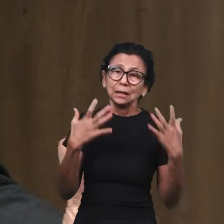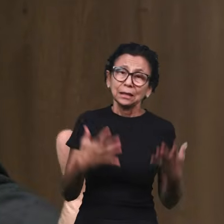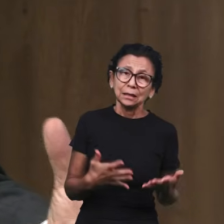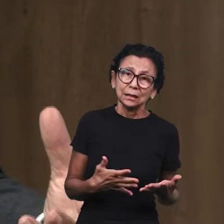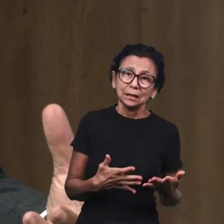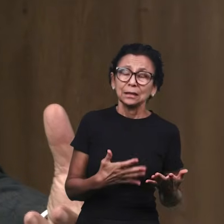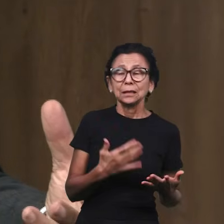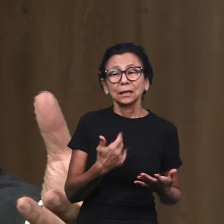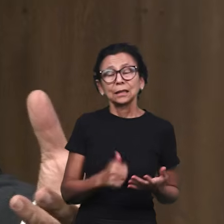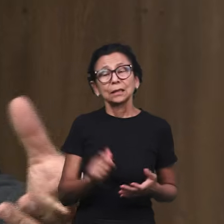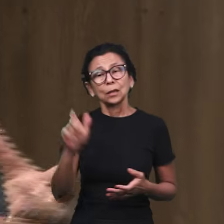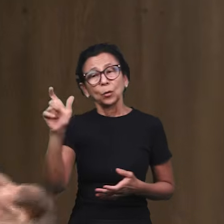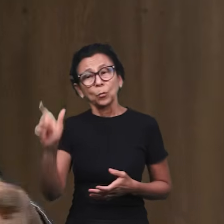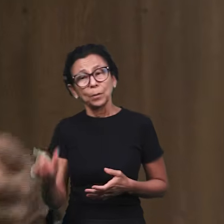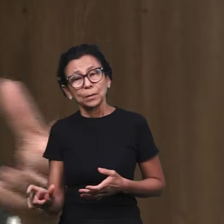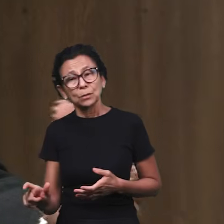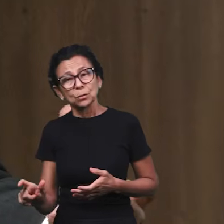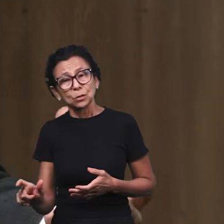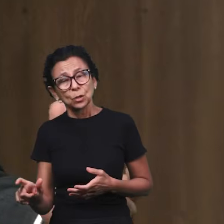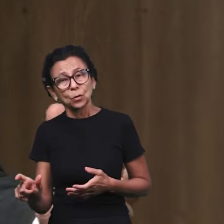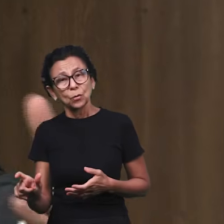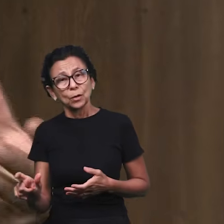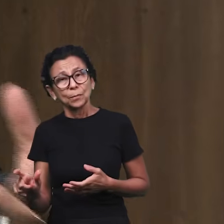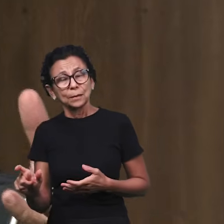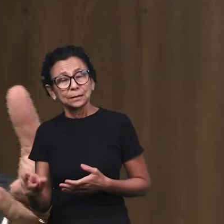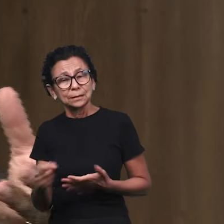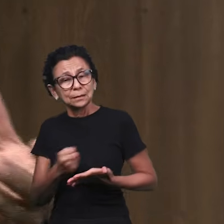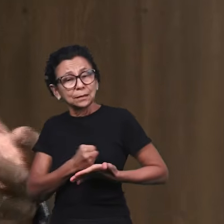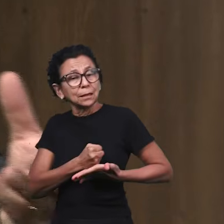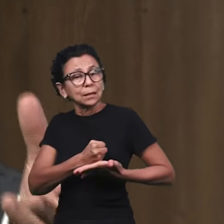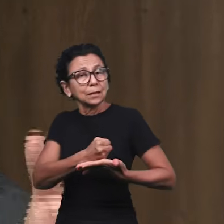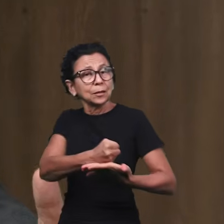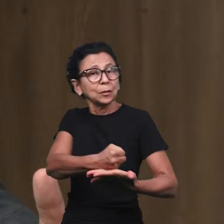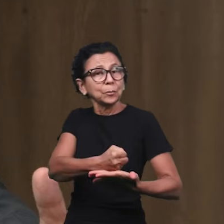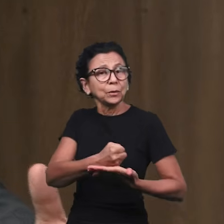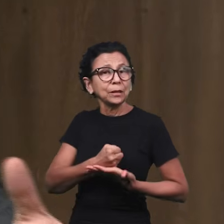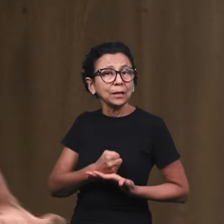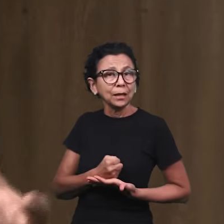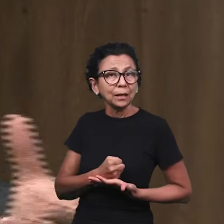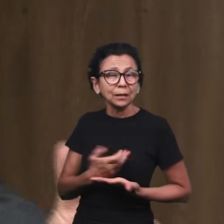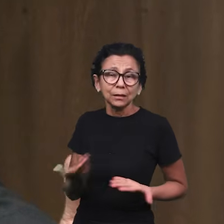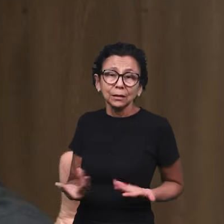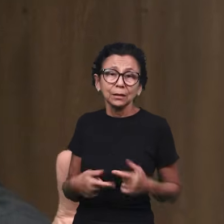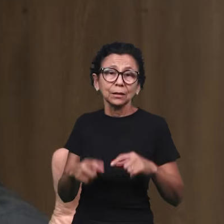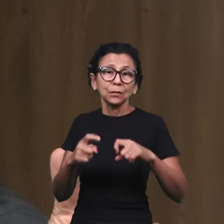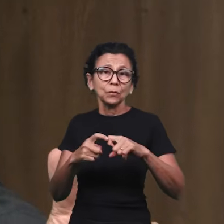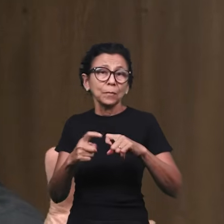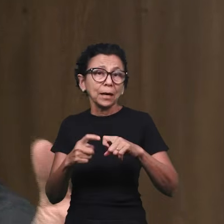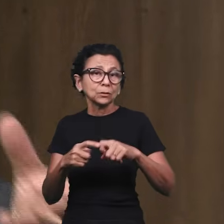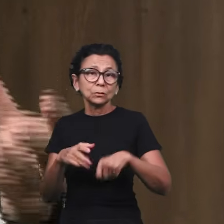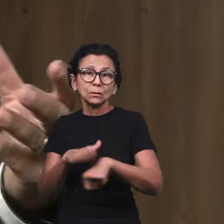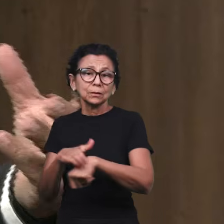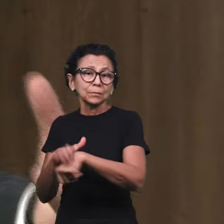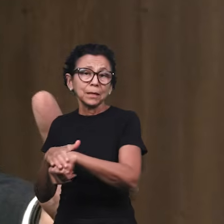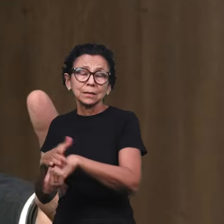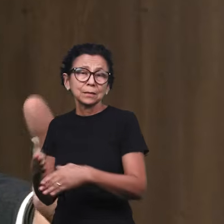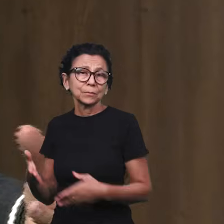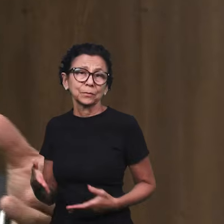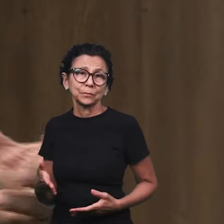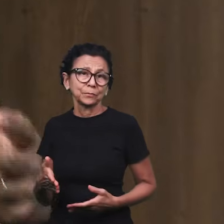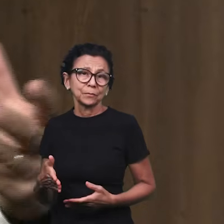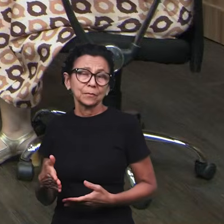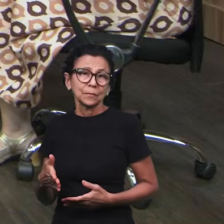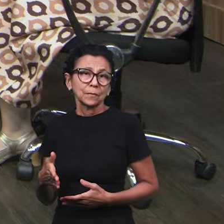mediar certas situações. E quem está normalmente envolvido nessas situações é o médico, né? Então ele tem que